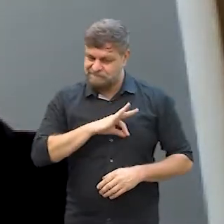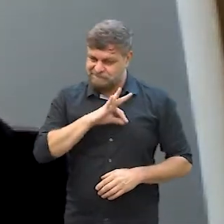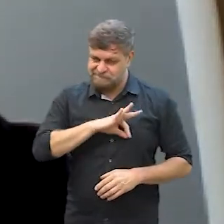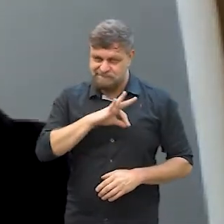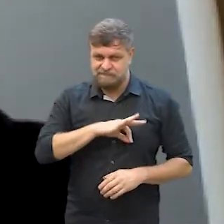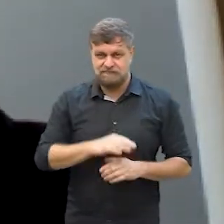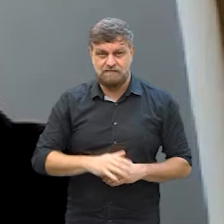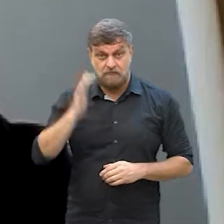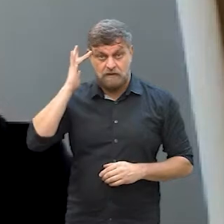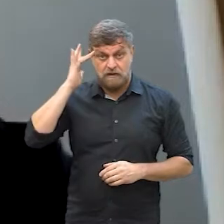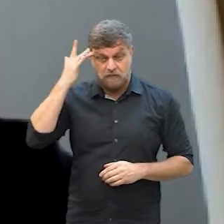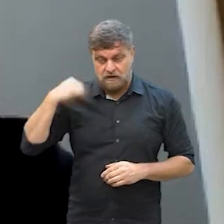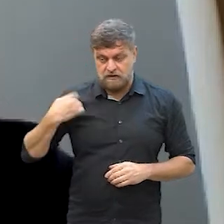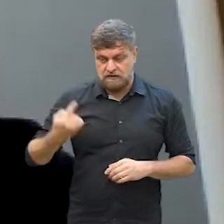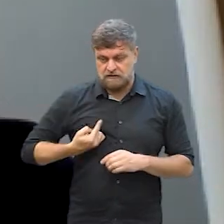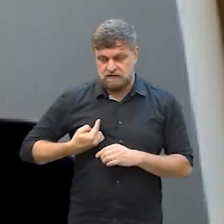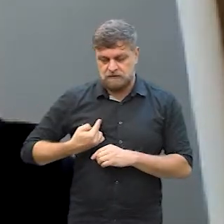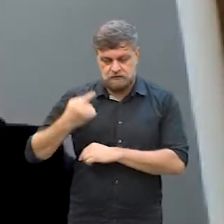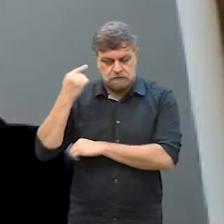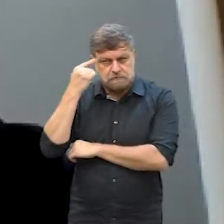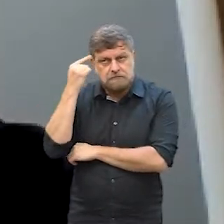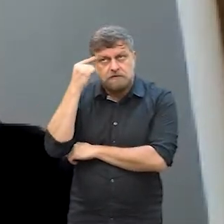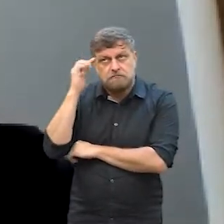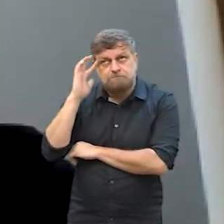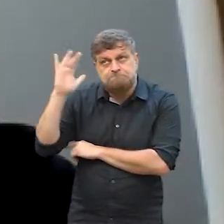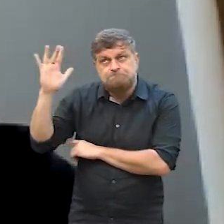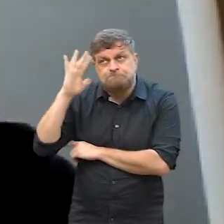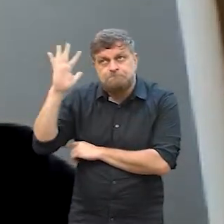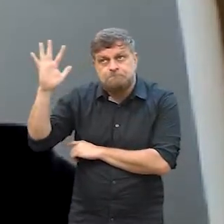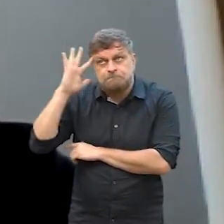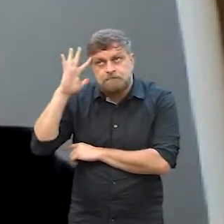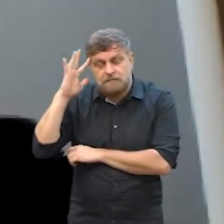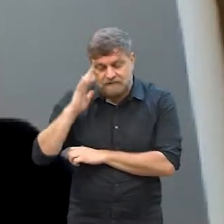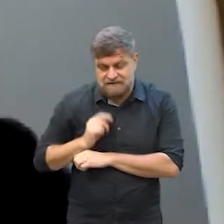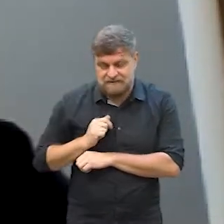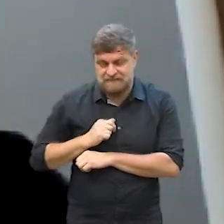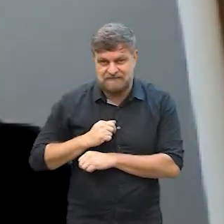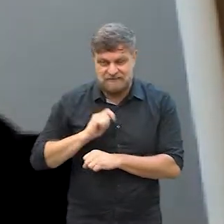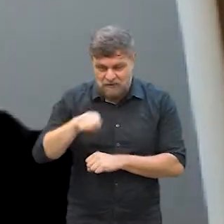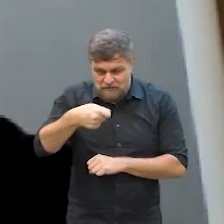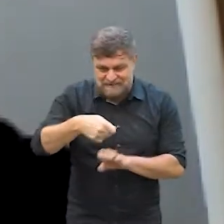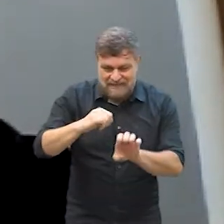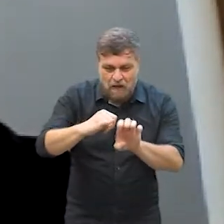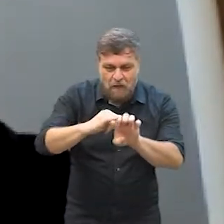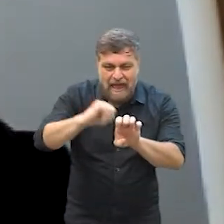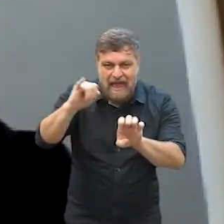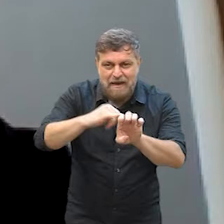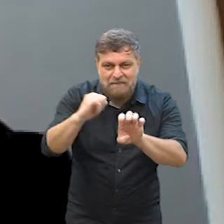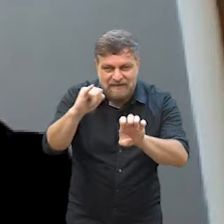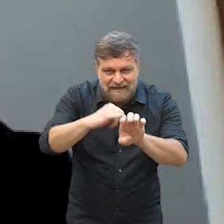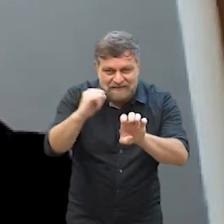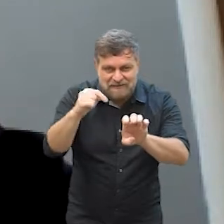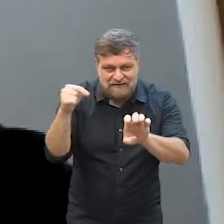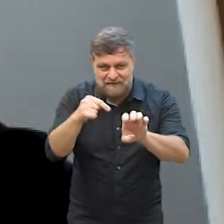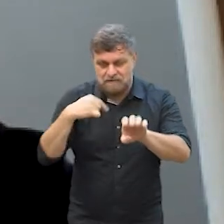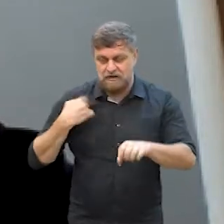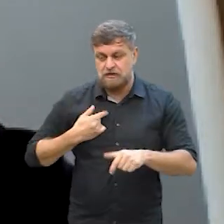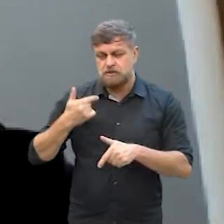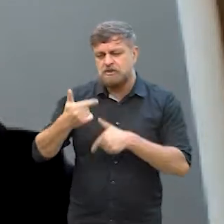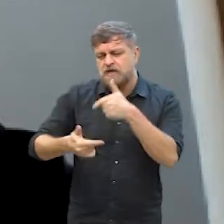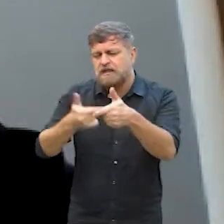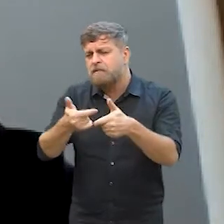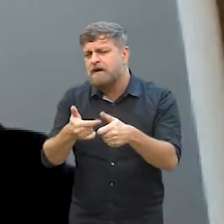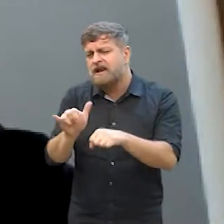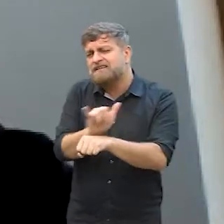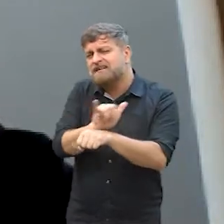acho que todos pensam muito nisso quando pensam em empreendedorismo, assim, logo de cara, né? Mas a gente trabalha aqui de